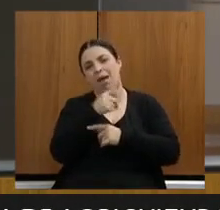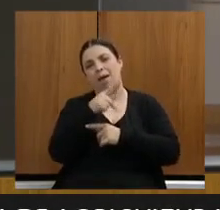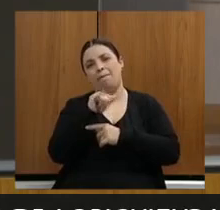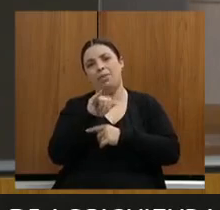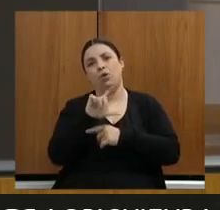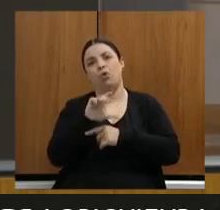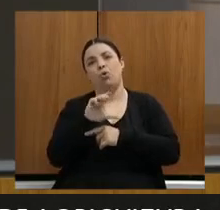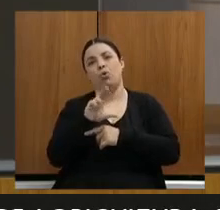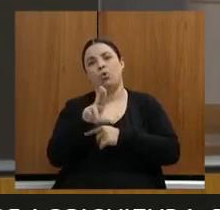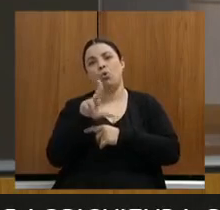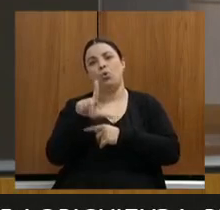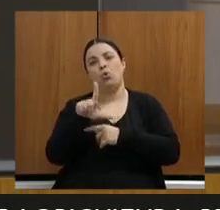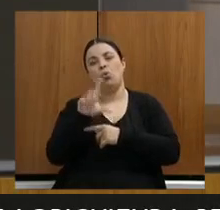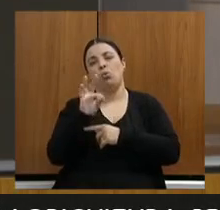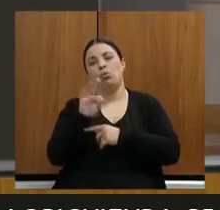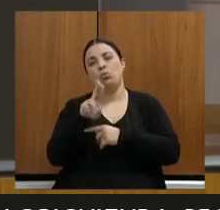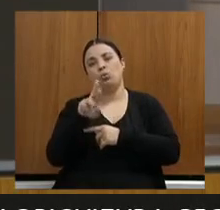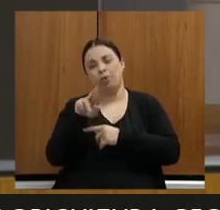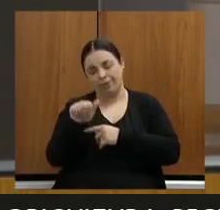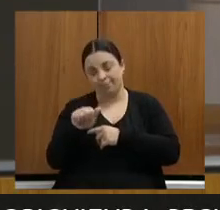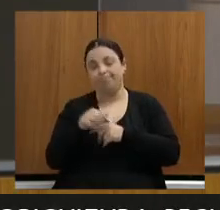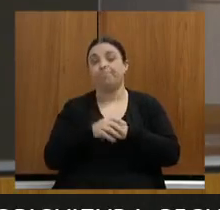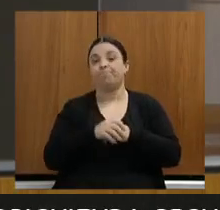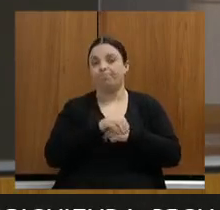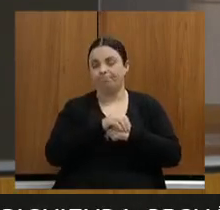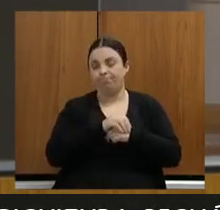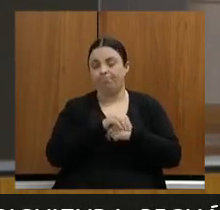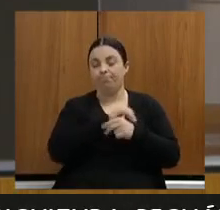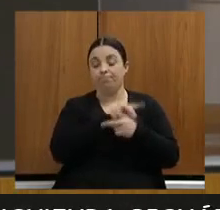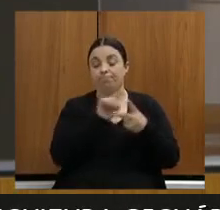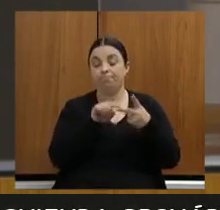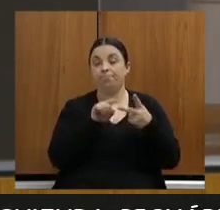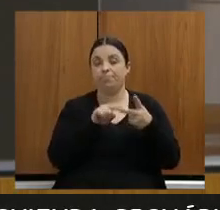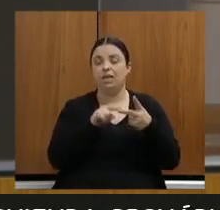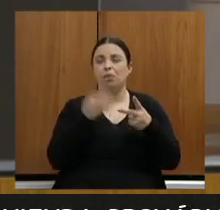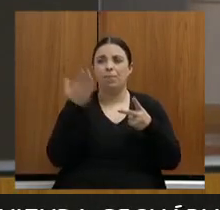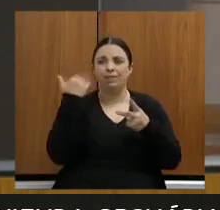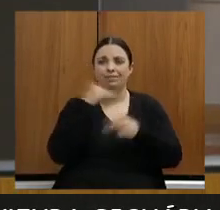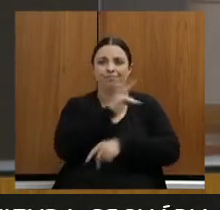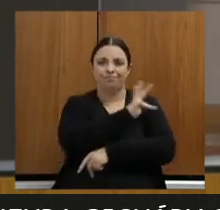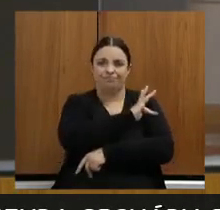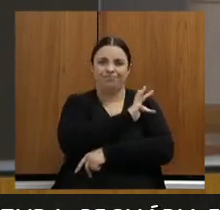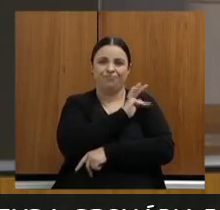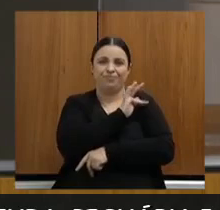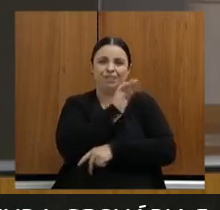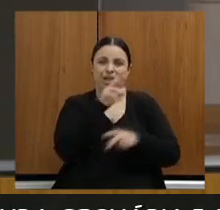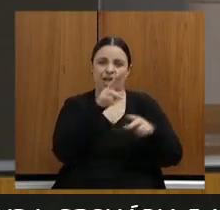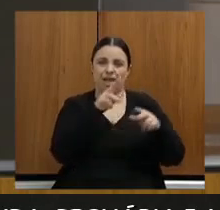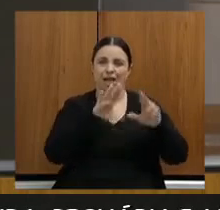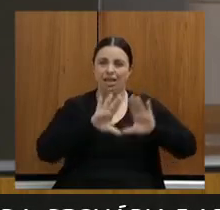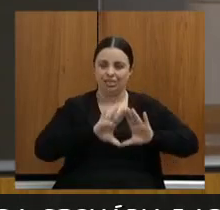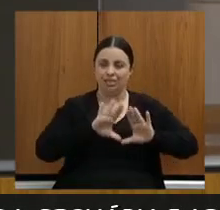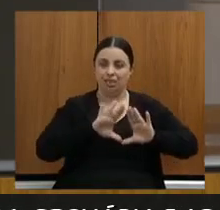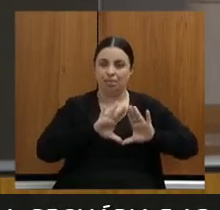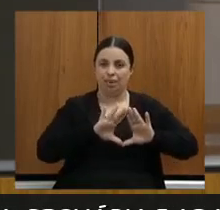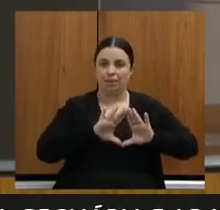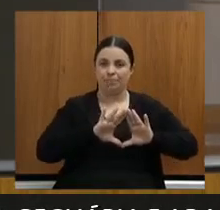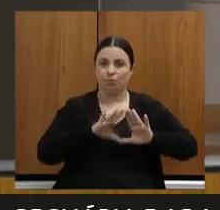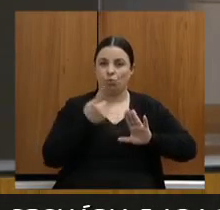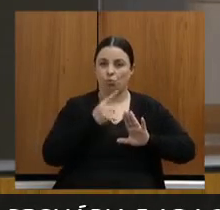no estado outra coisa então quero trazer de volta no último Assembleia fiscaliza que nós participamos e com a senhora